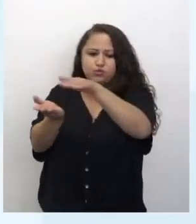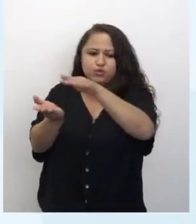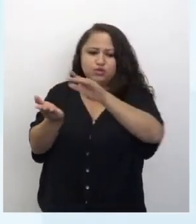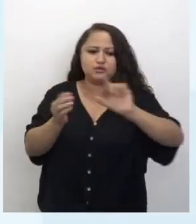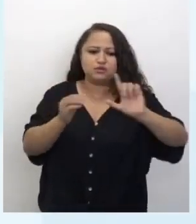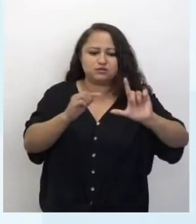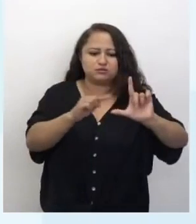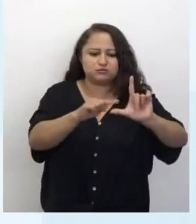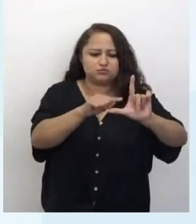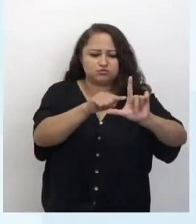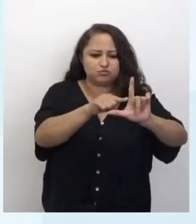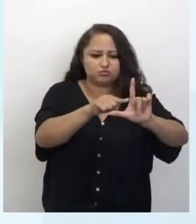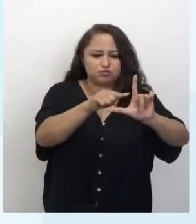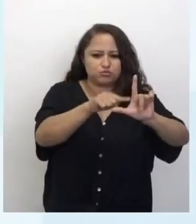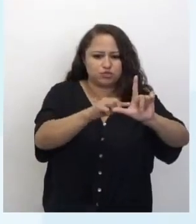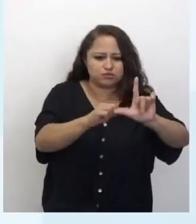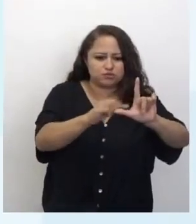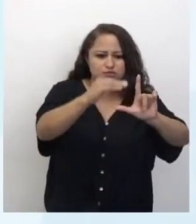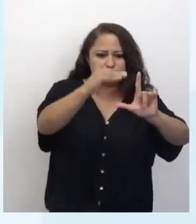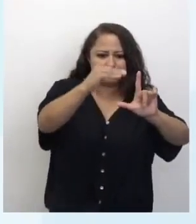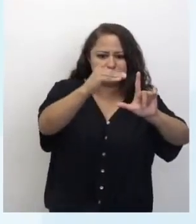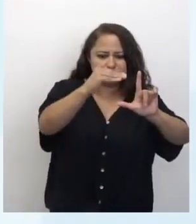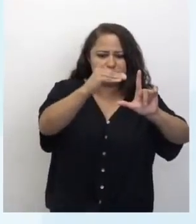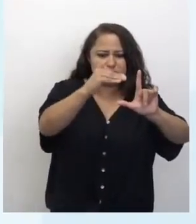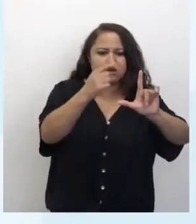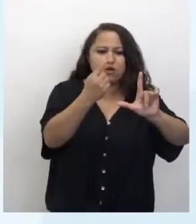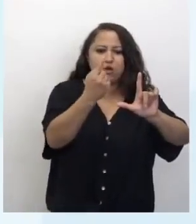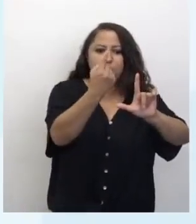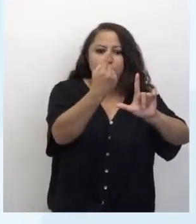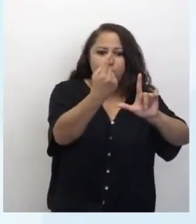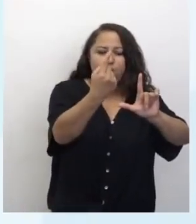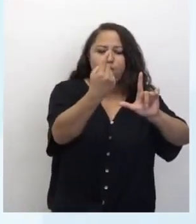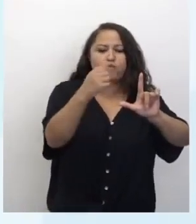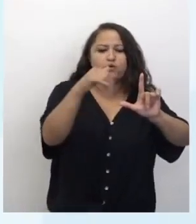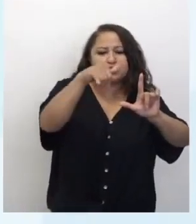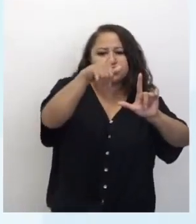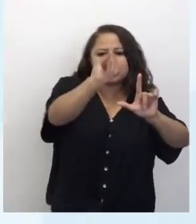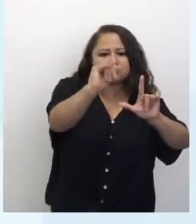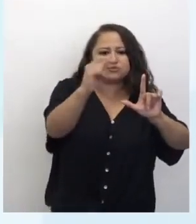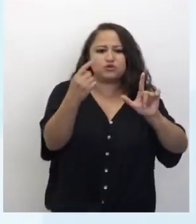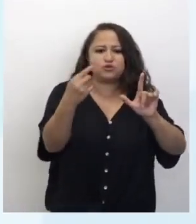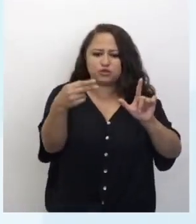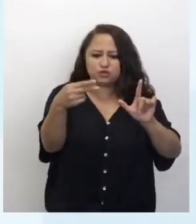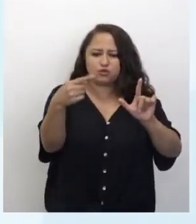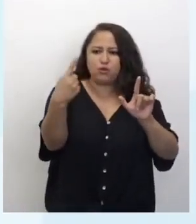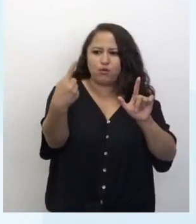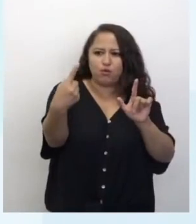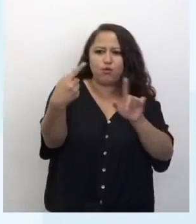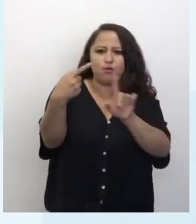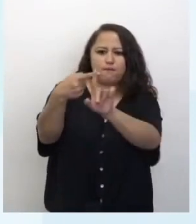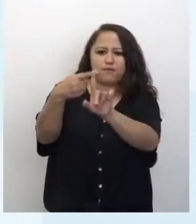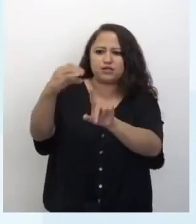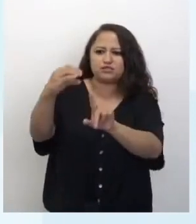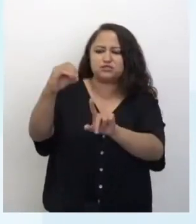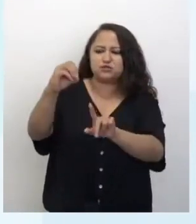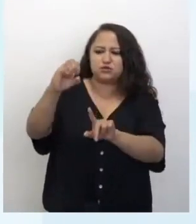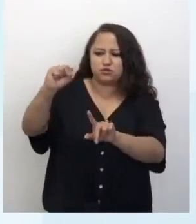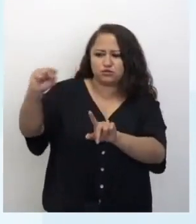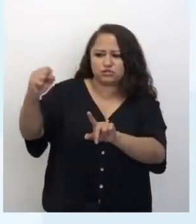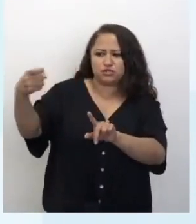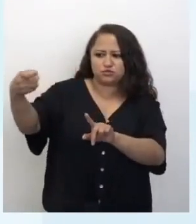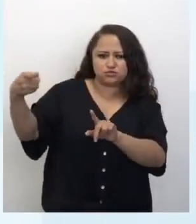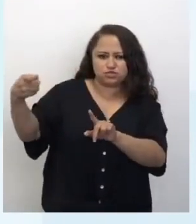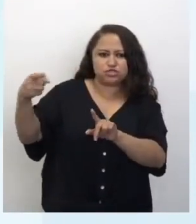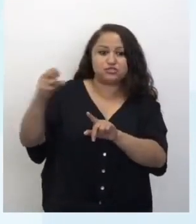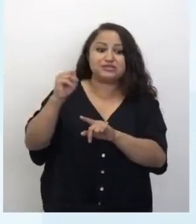a gente pode escrever 1 mais cosseno de x e, se eu quero escrever ao